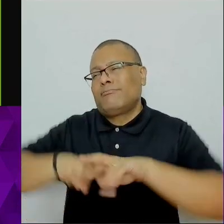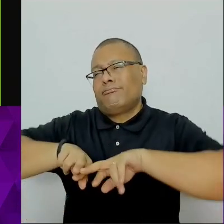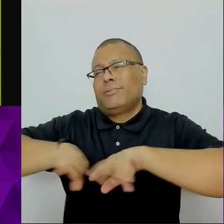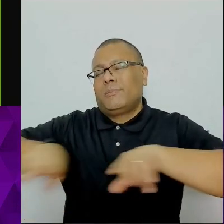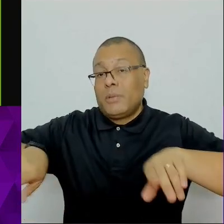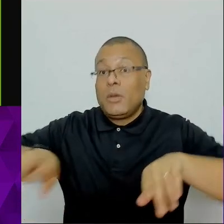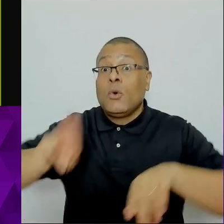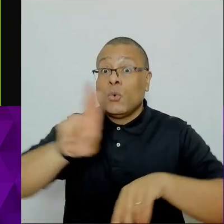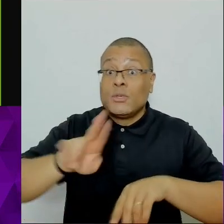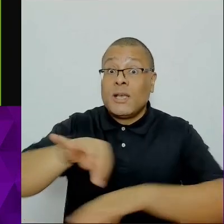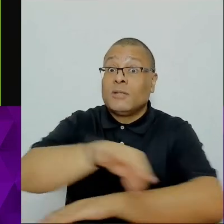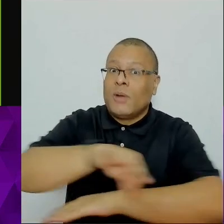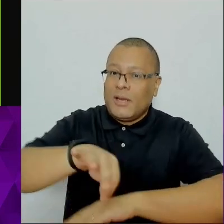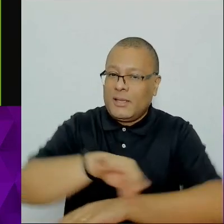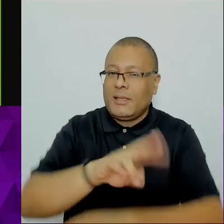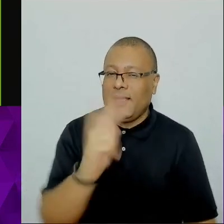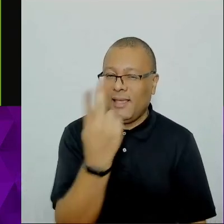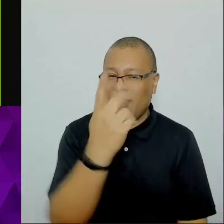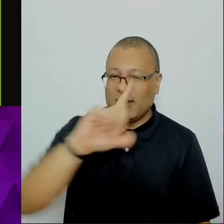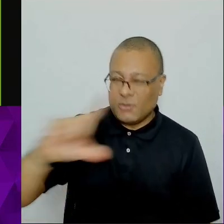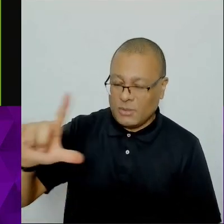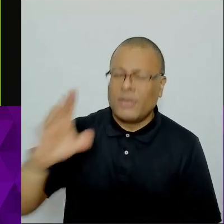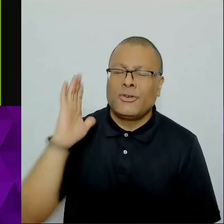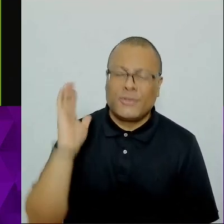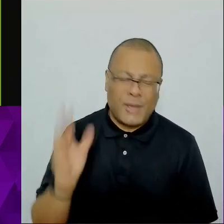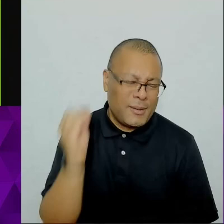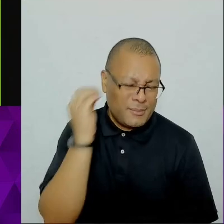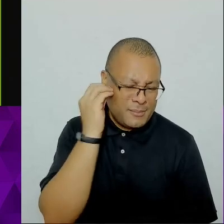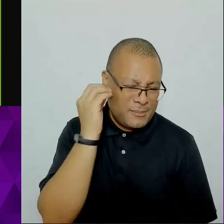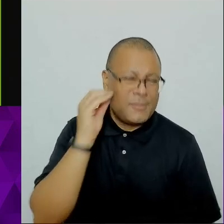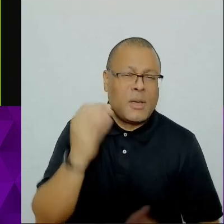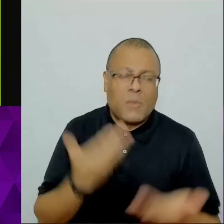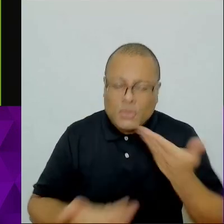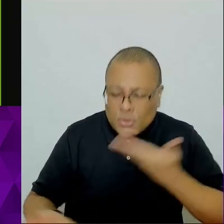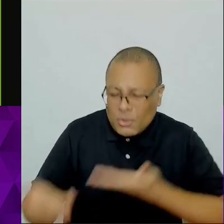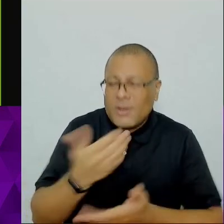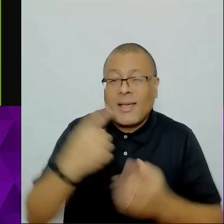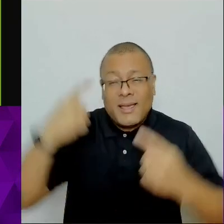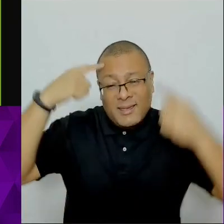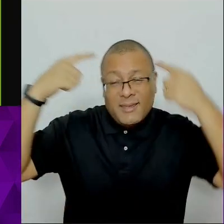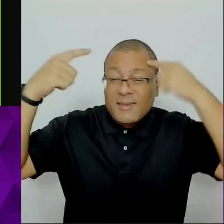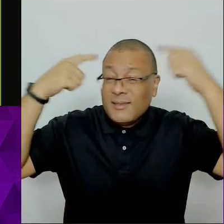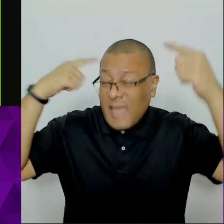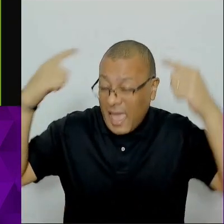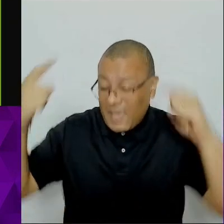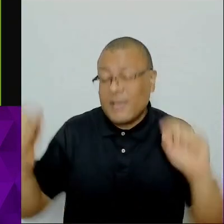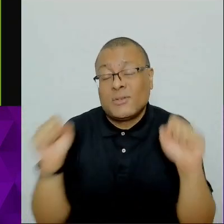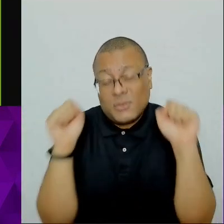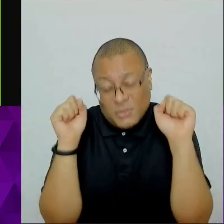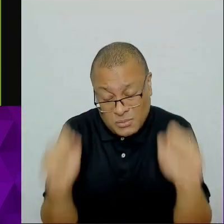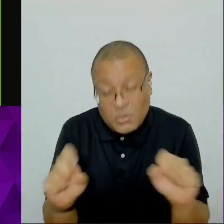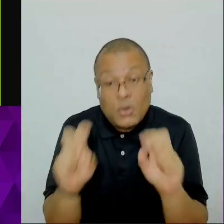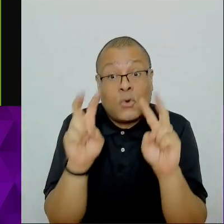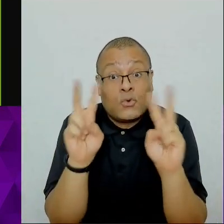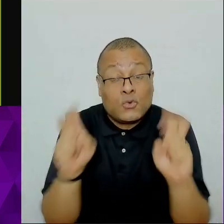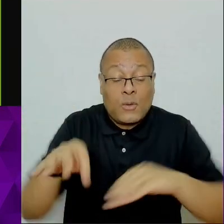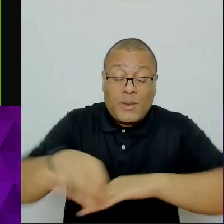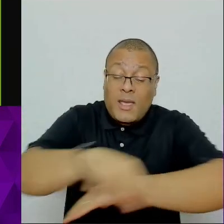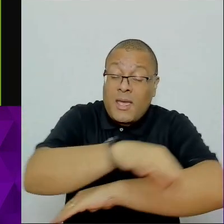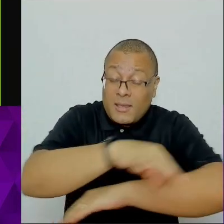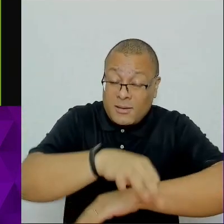arquitetura hexagonal, tive experiências ali em vários projetos. A gente pode trocar bastante ideia aí, se vocês quiserem, sobre a própria arquitetura